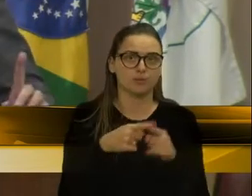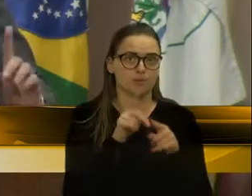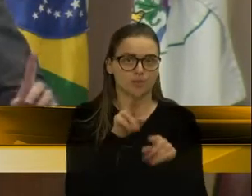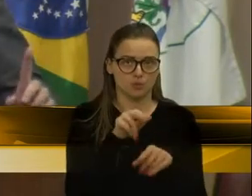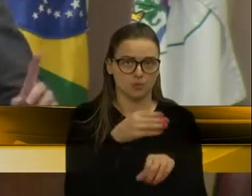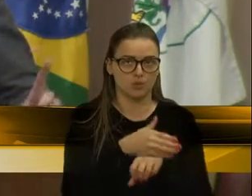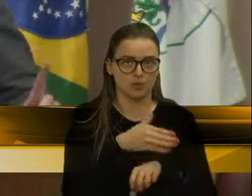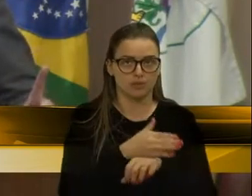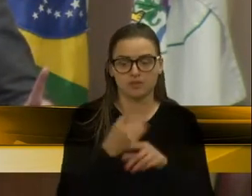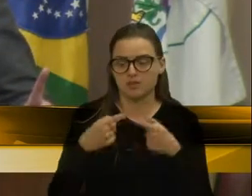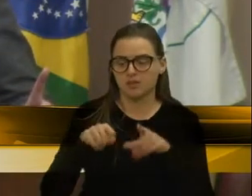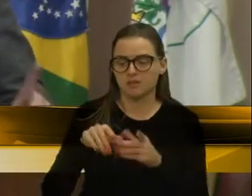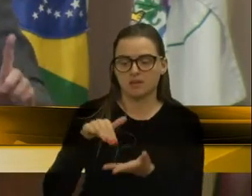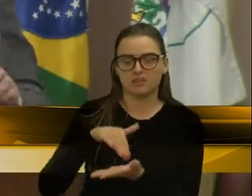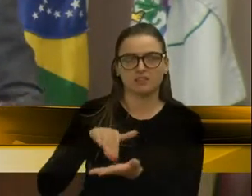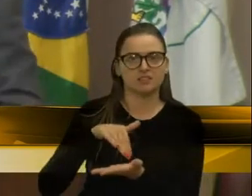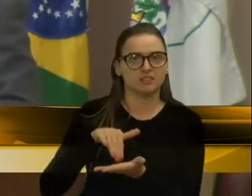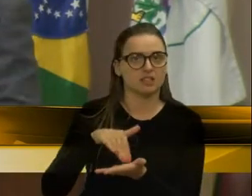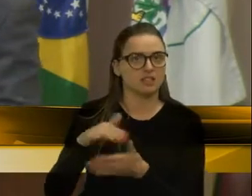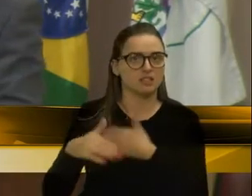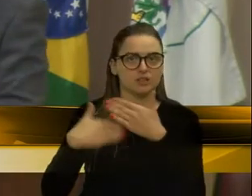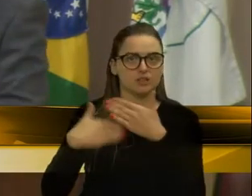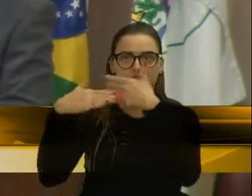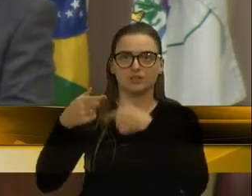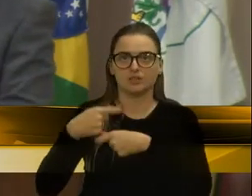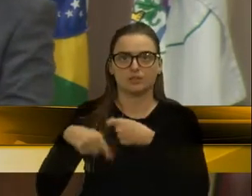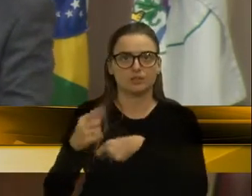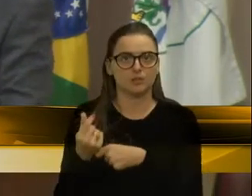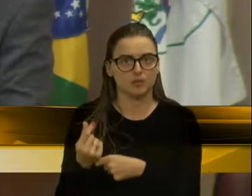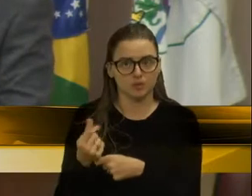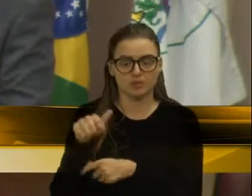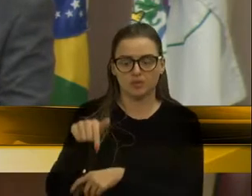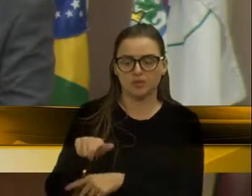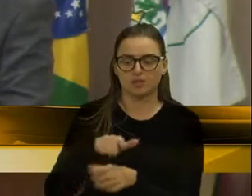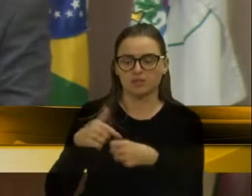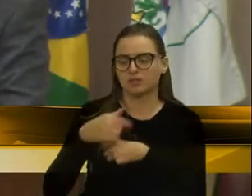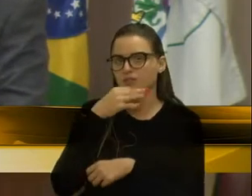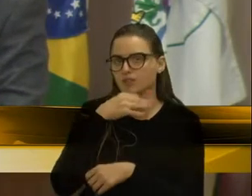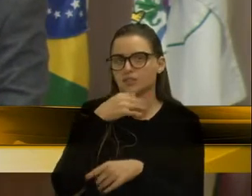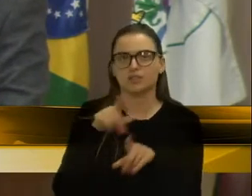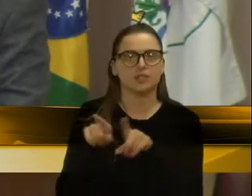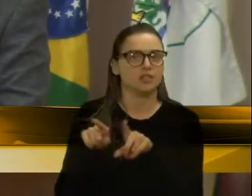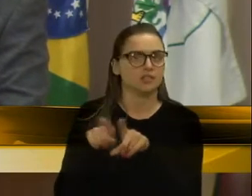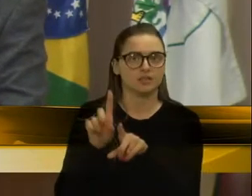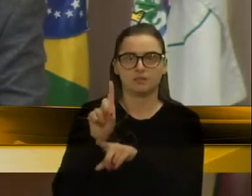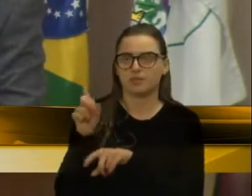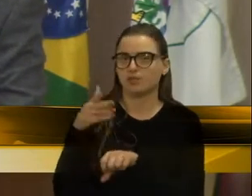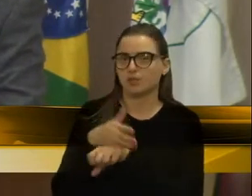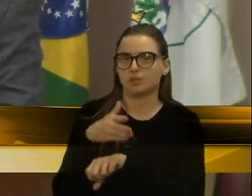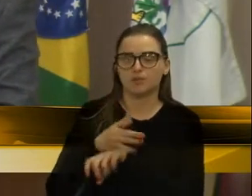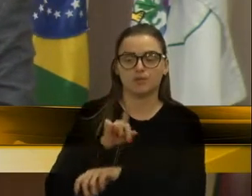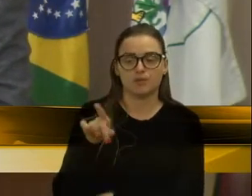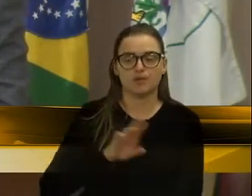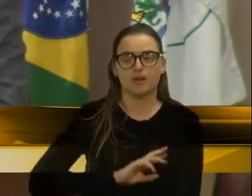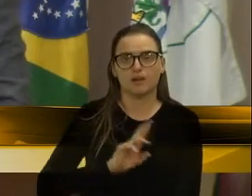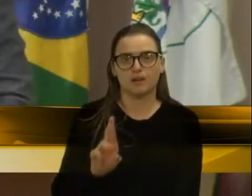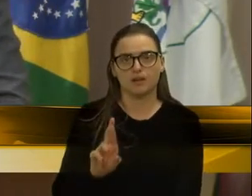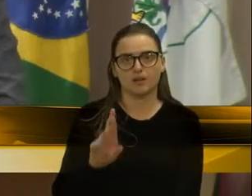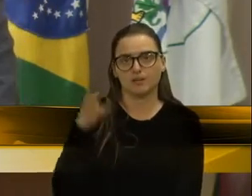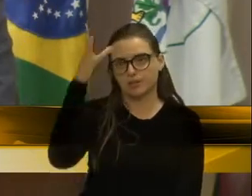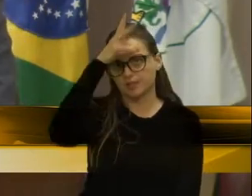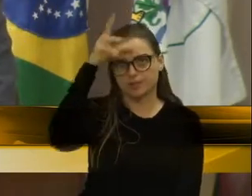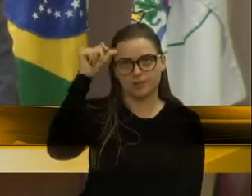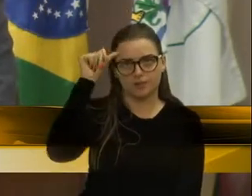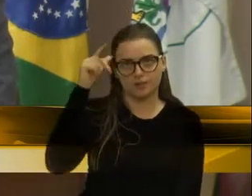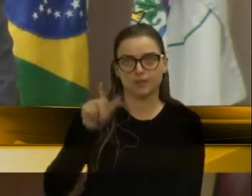menos o secretário de desenvolvimento econômico desse município esteve presente lá representando o nosso